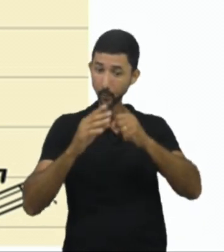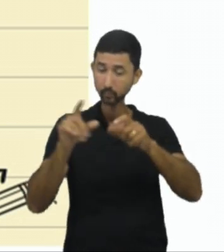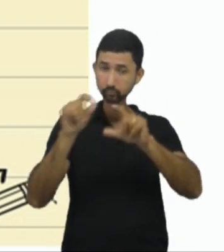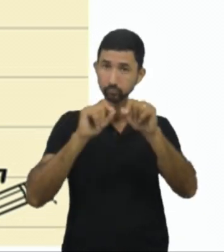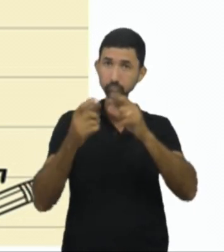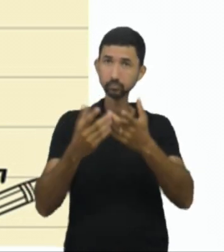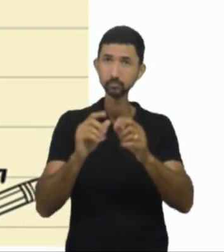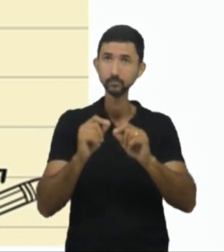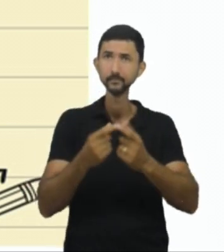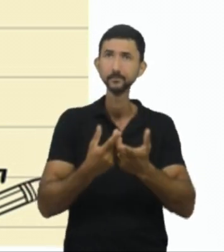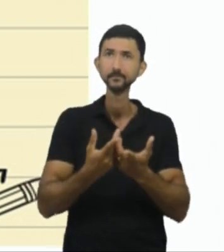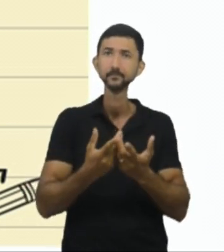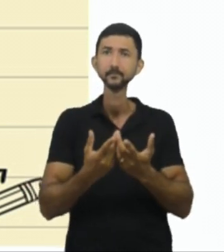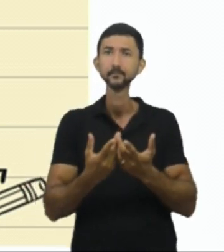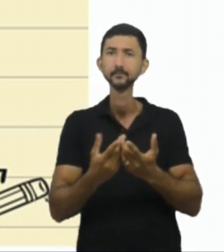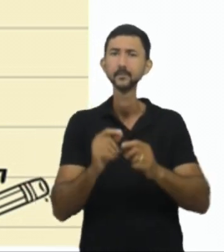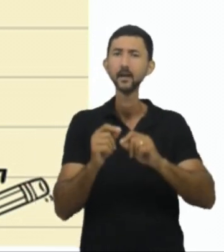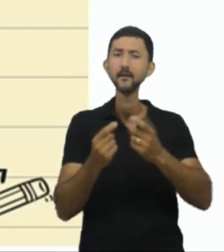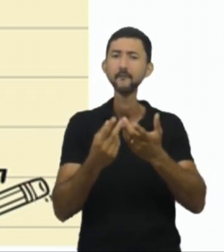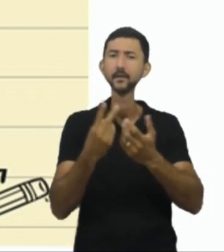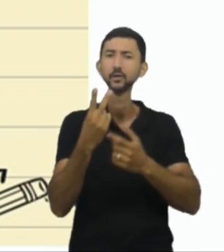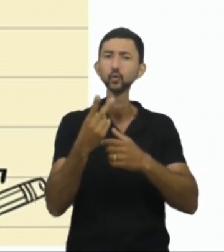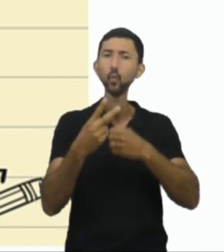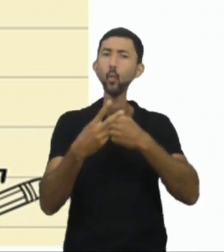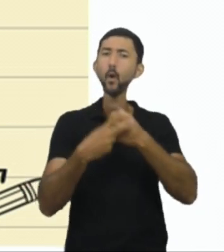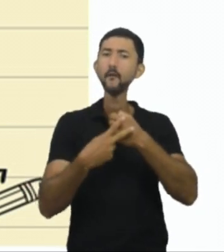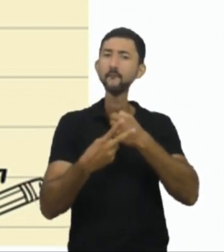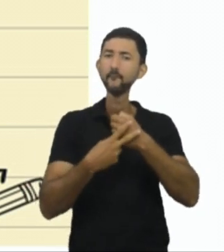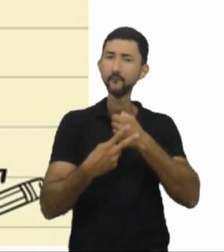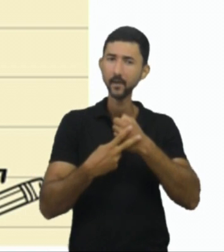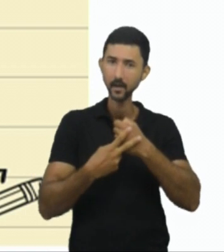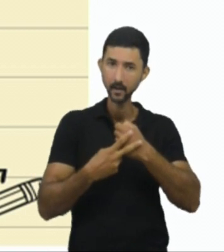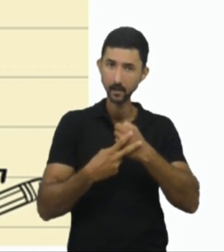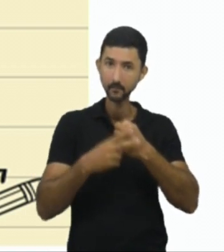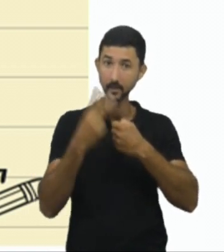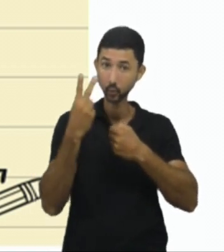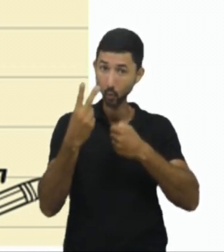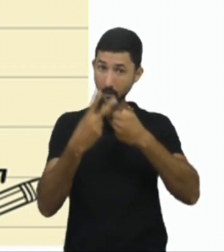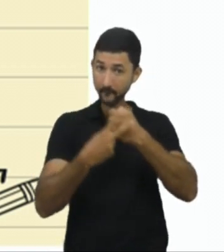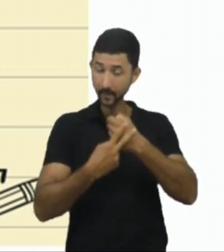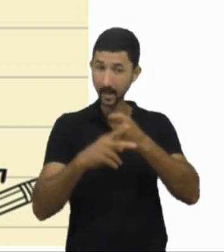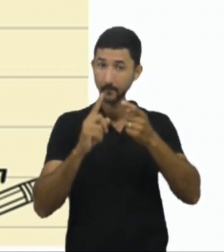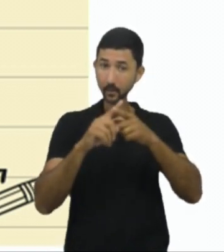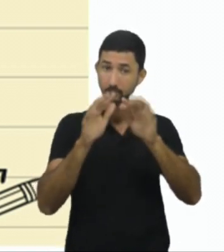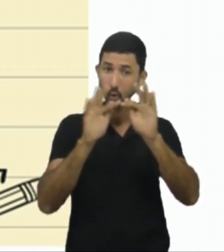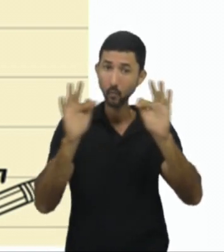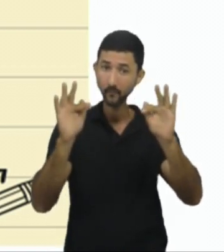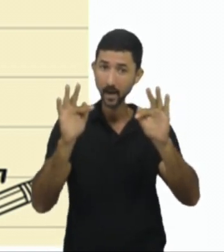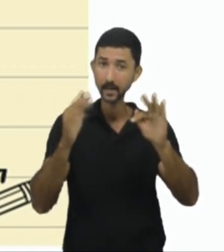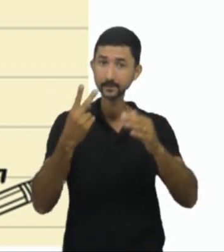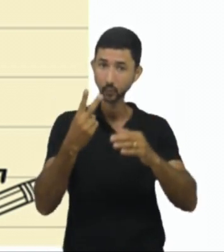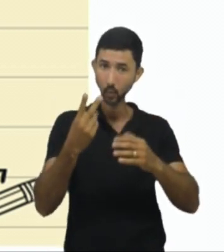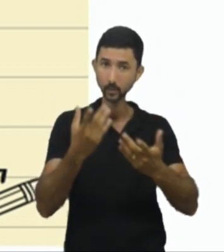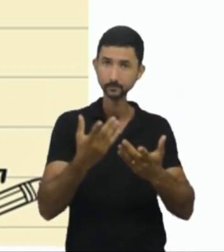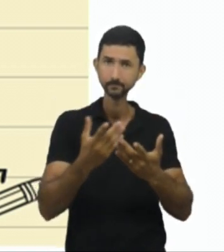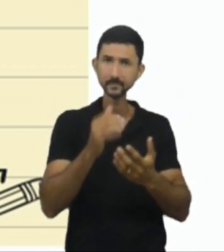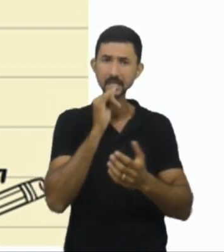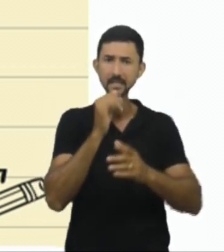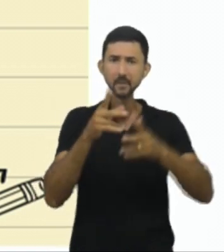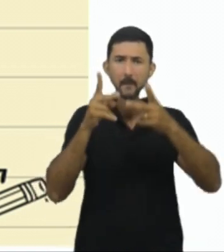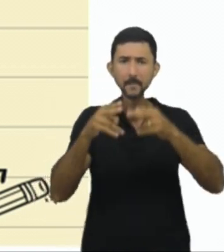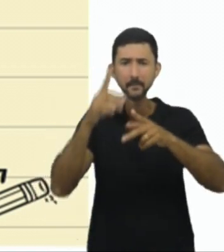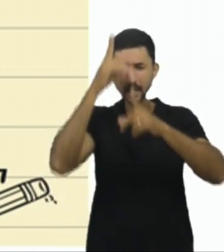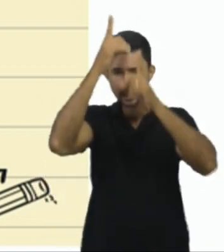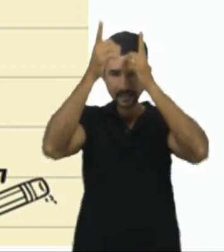para você entender por que que eu tenho duas orações e o conector também destacado aqui. Olha só, é a